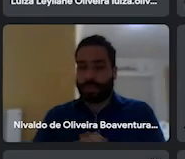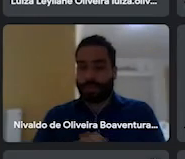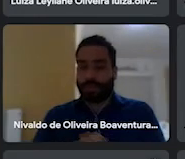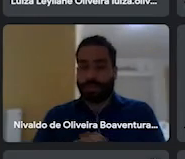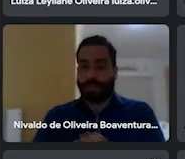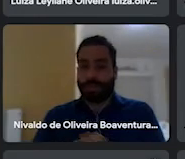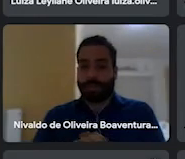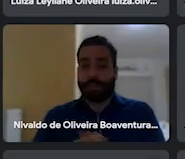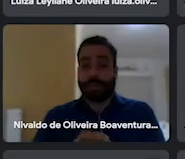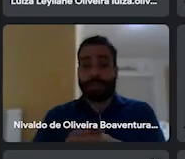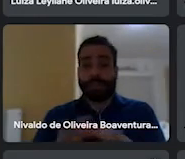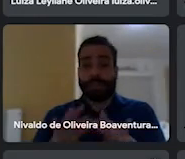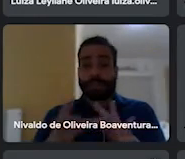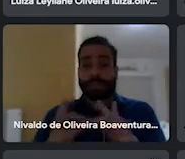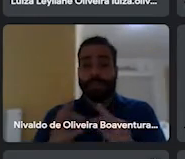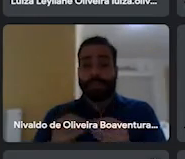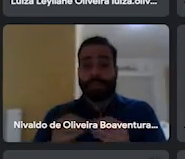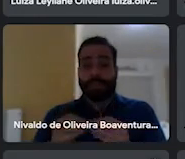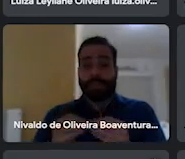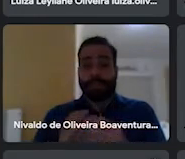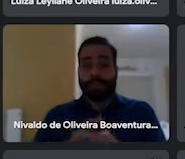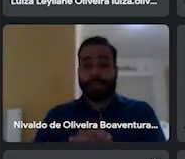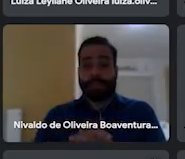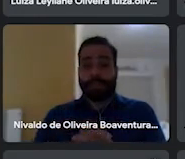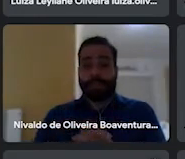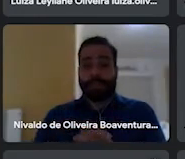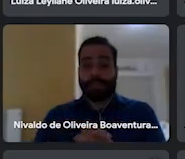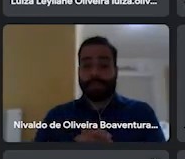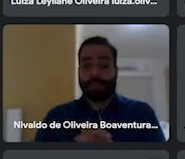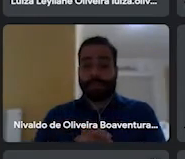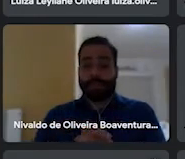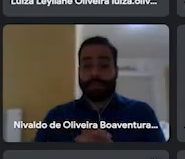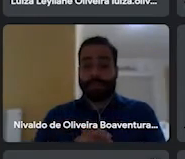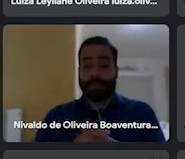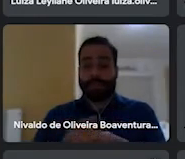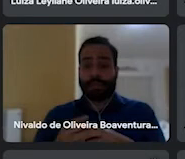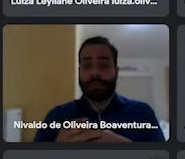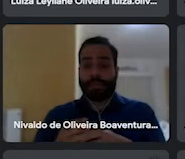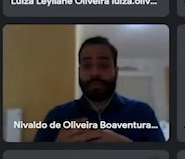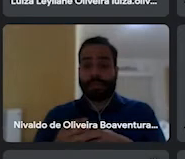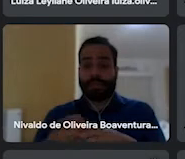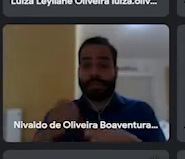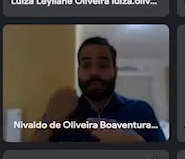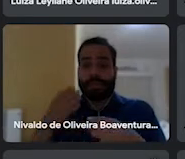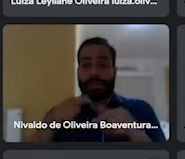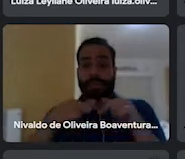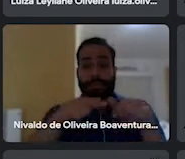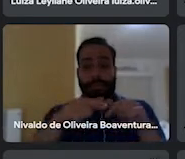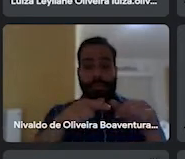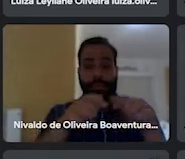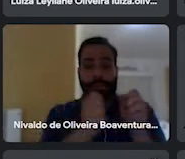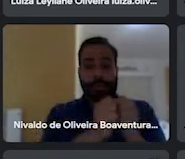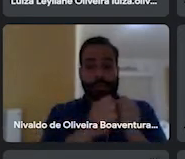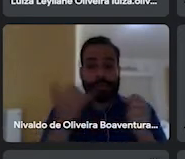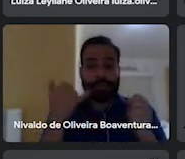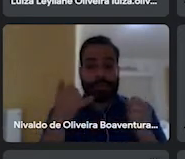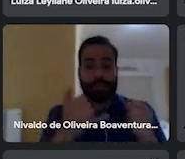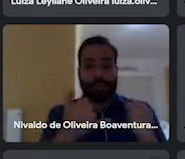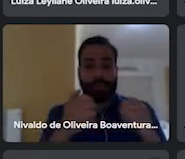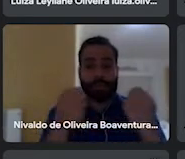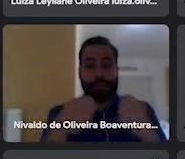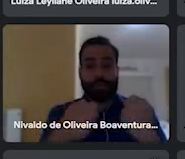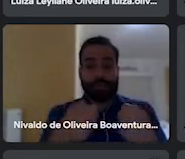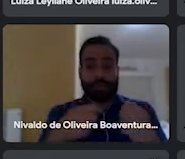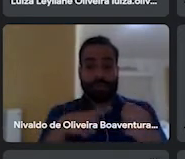Todas as intervenções em eletricidade devem ser adotadas medidas de prevenção de controle de